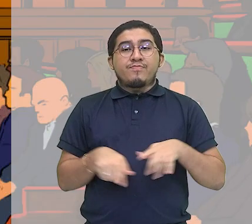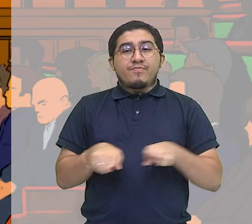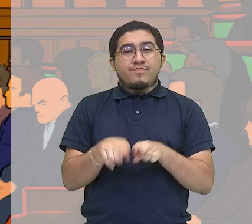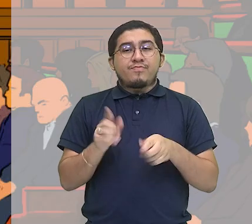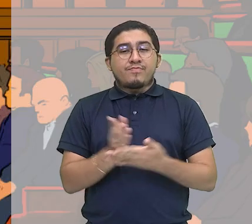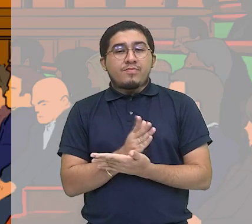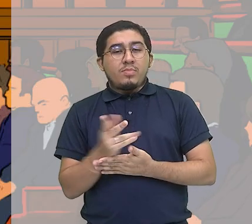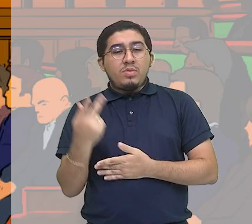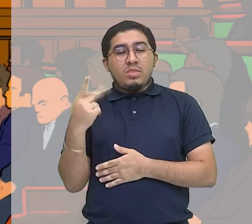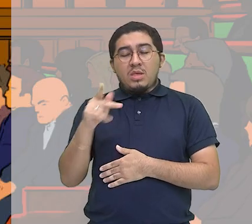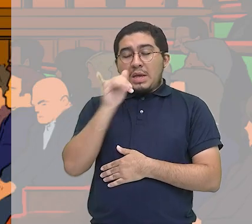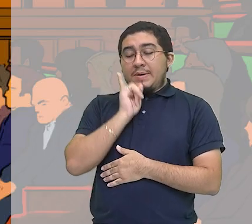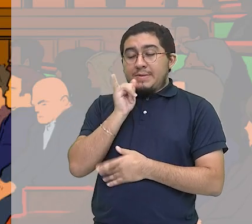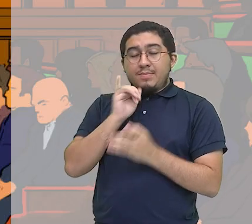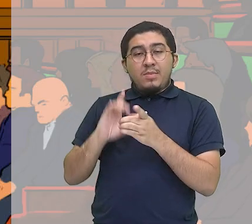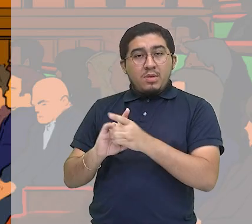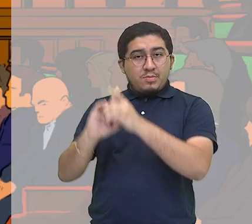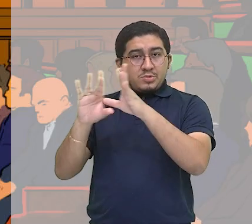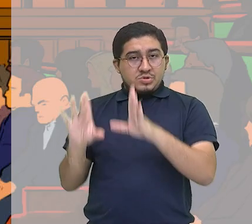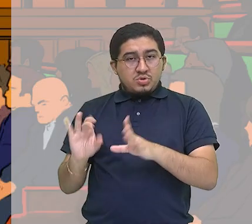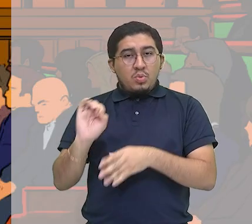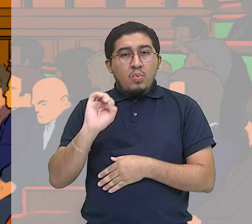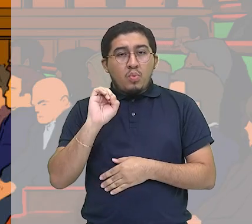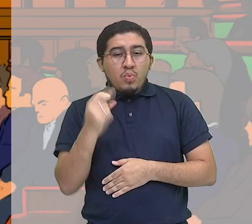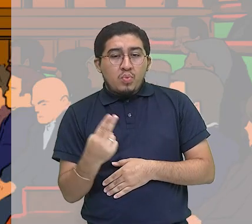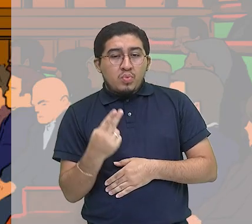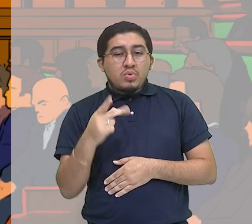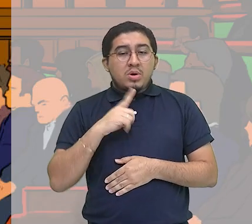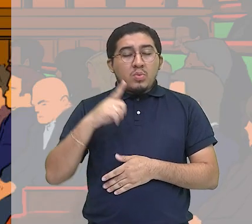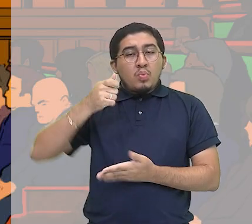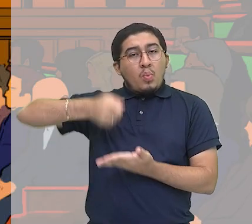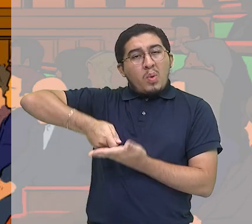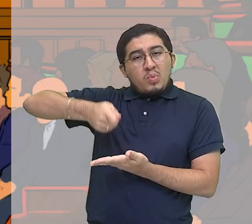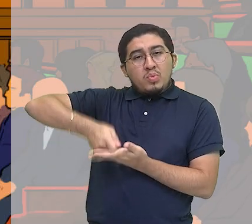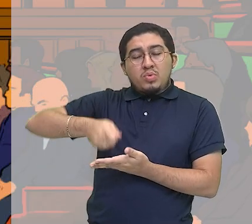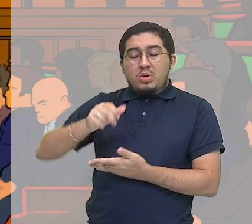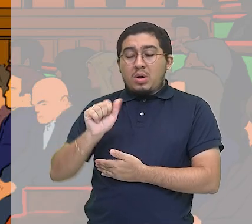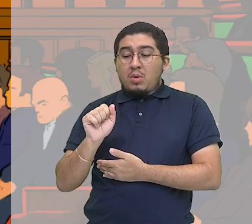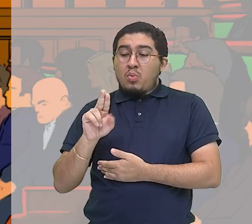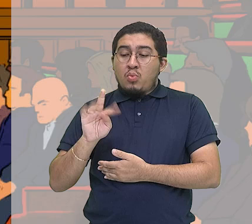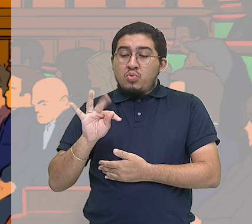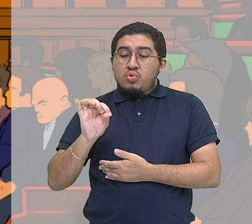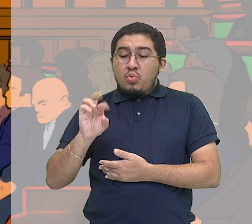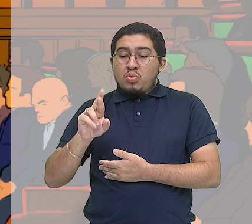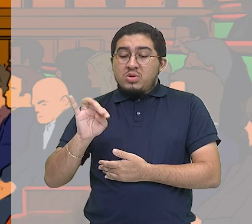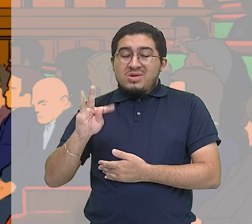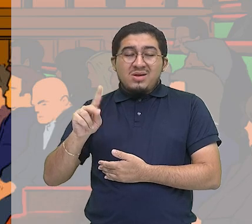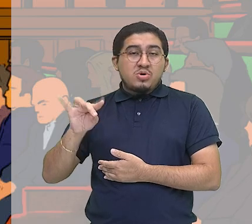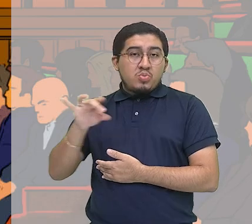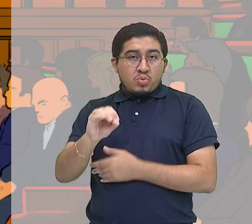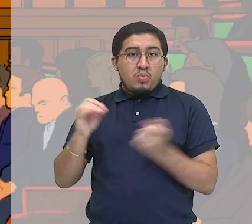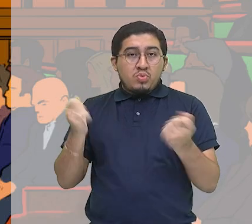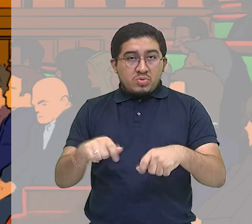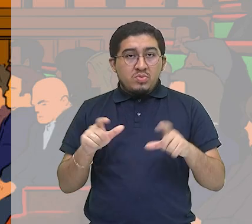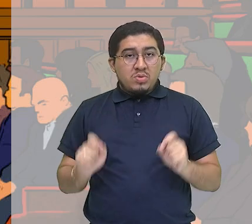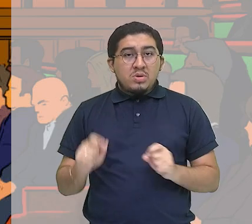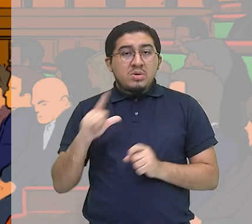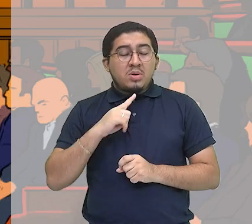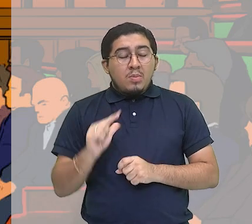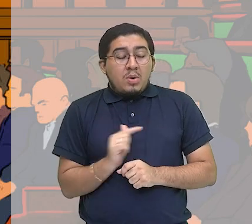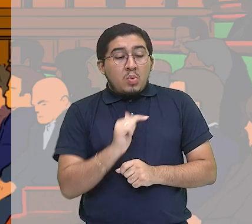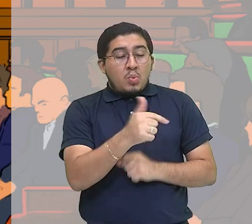a democracia ou até mesmo o autoritarismo, permitem a existência de uma